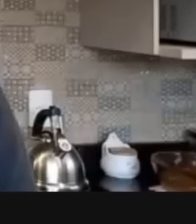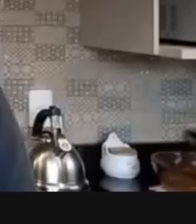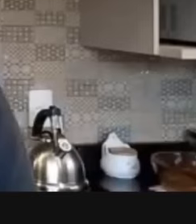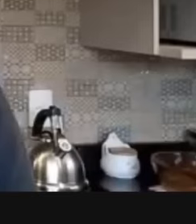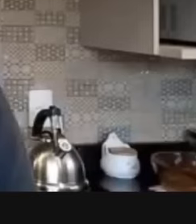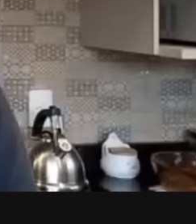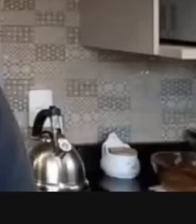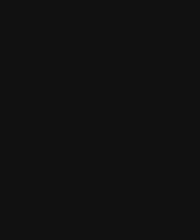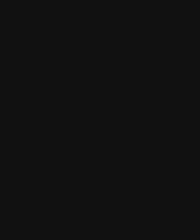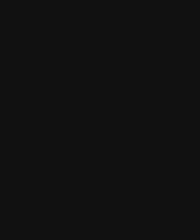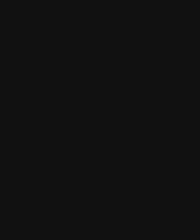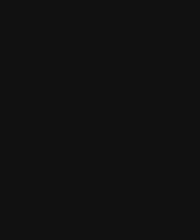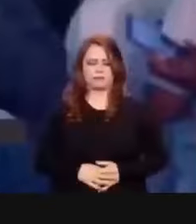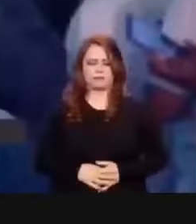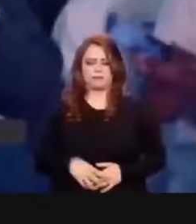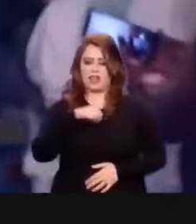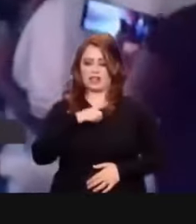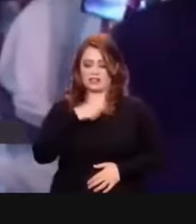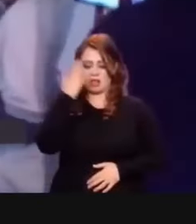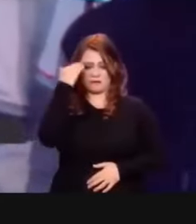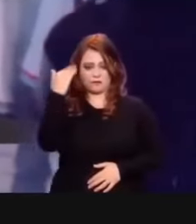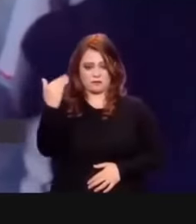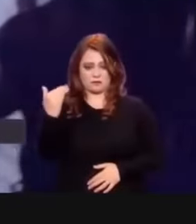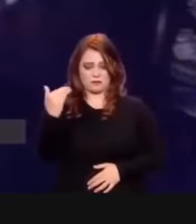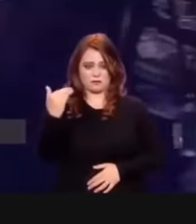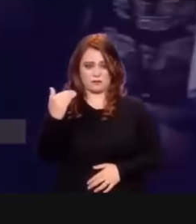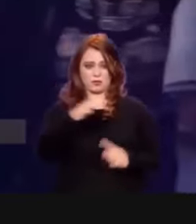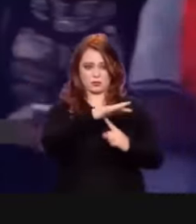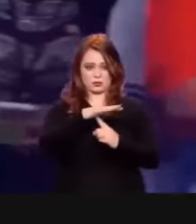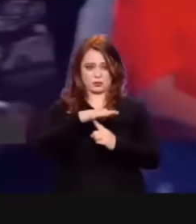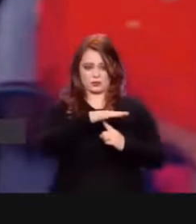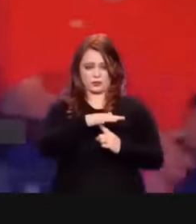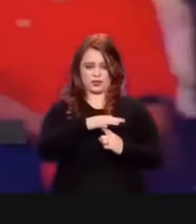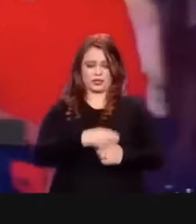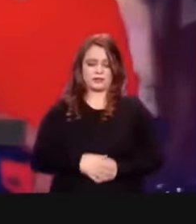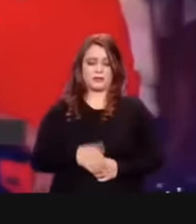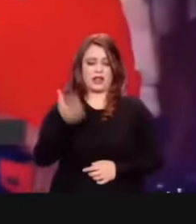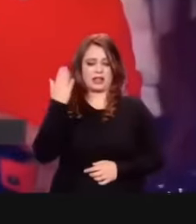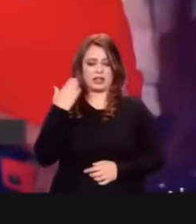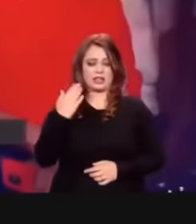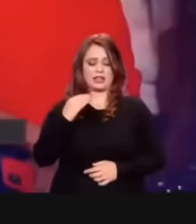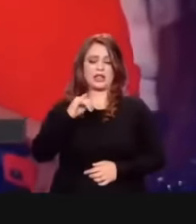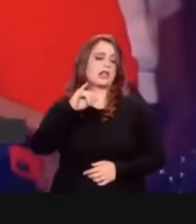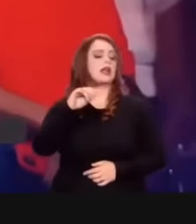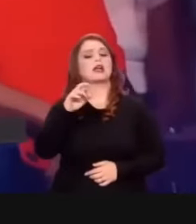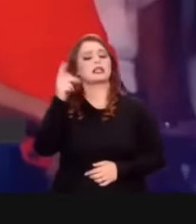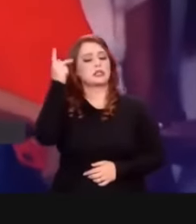o que o Lula dizia aqui. Olha isso aqui. Era da agricultura lá em Ribeirão Preto,